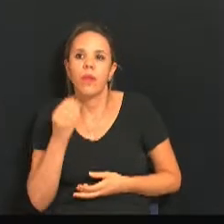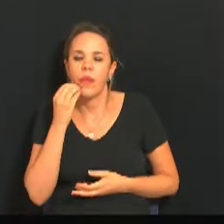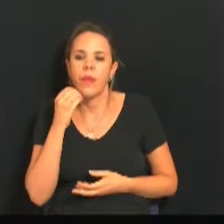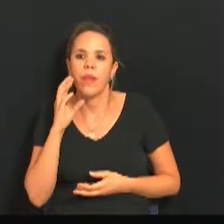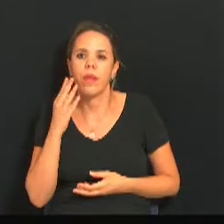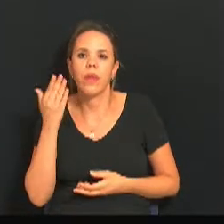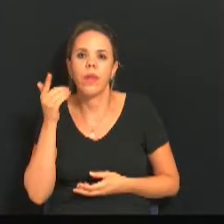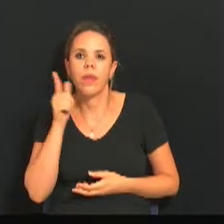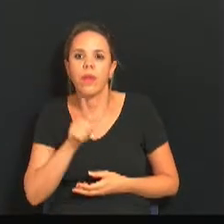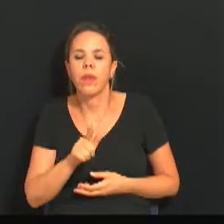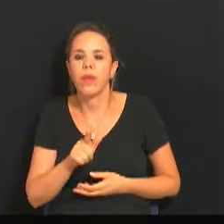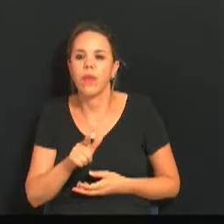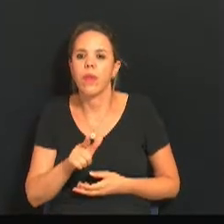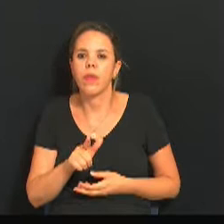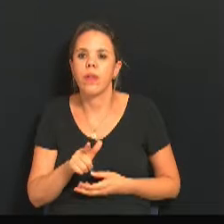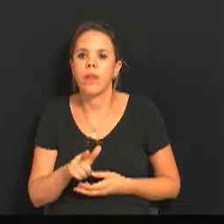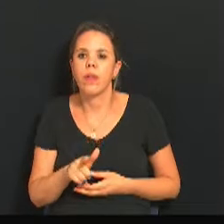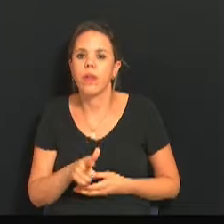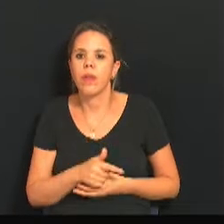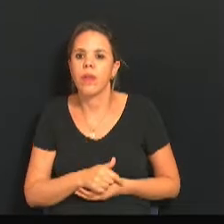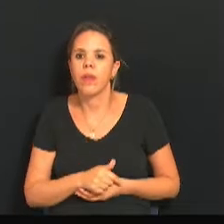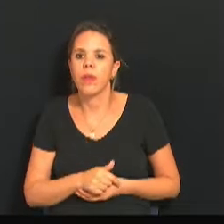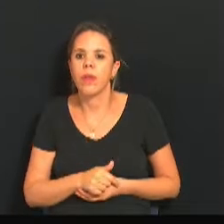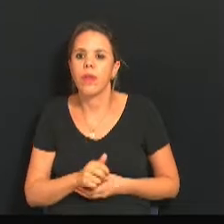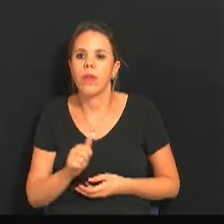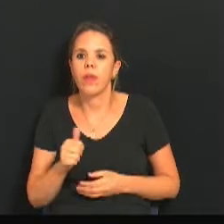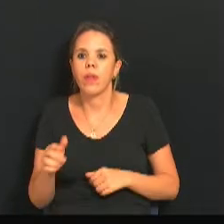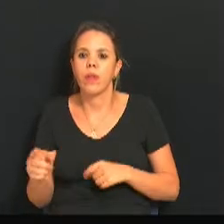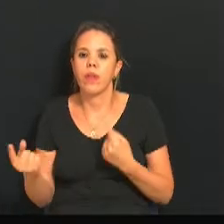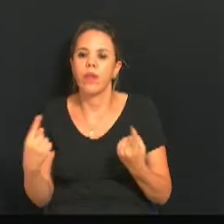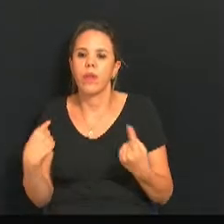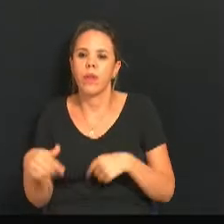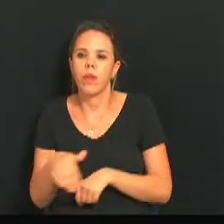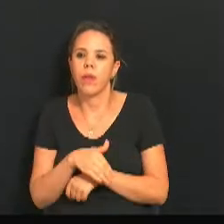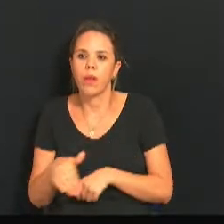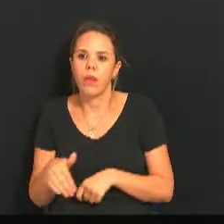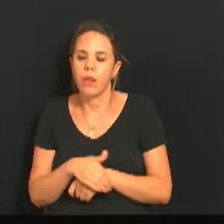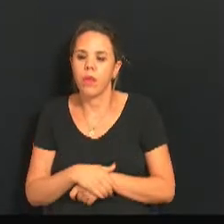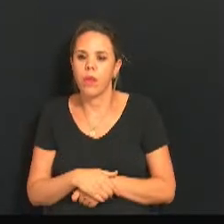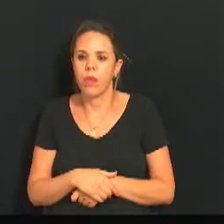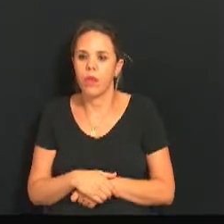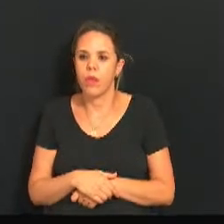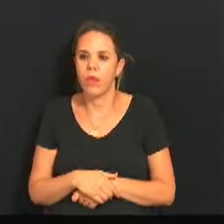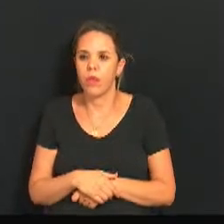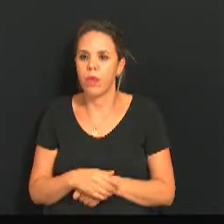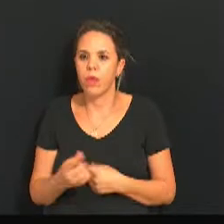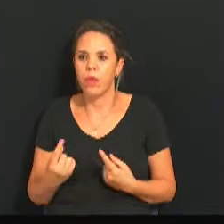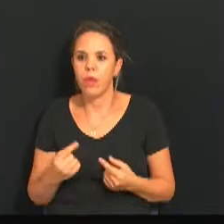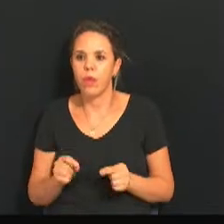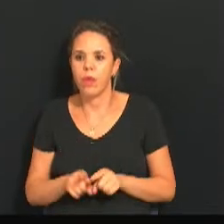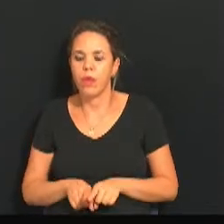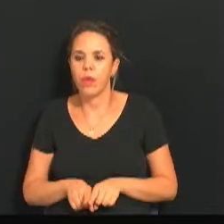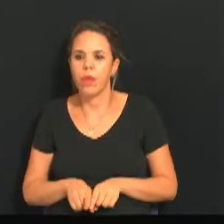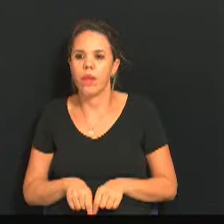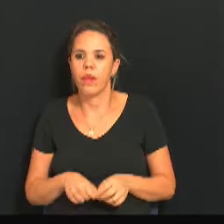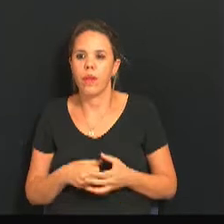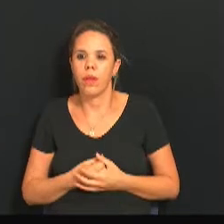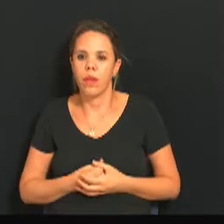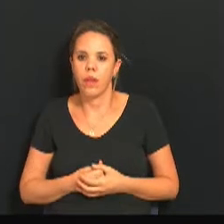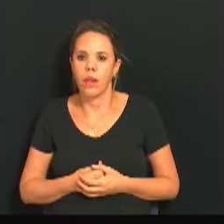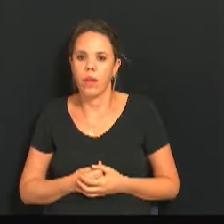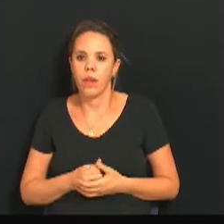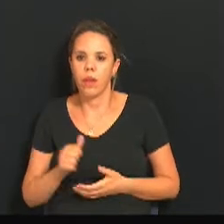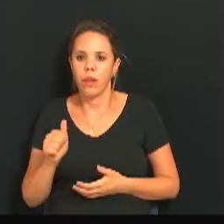compreender e dá a saída para Rua Antônio Manoel não só mais a saída para sala inteira Mas para a